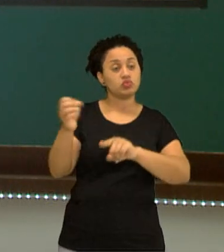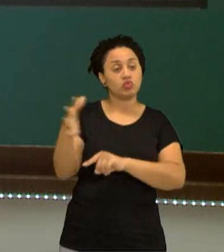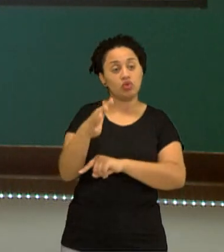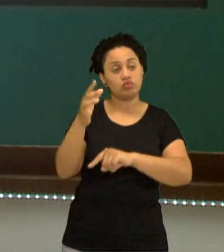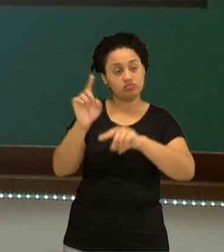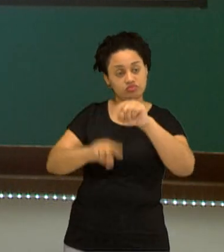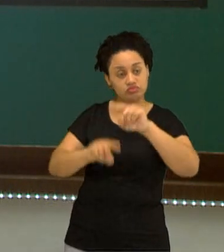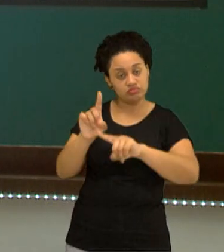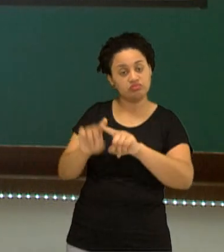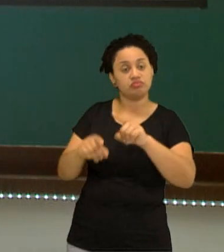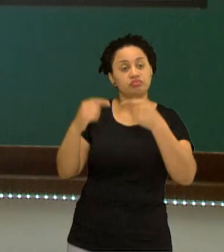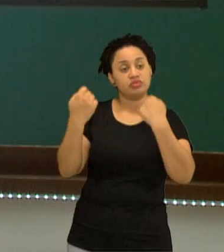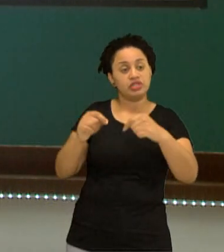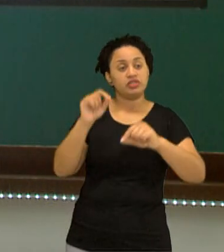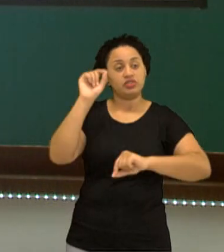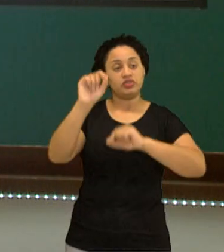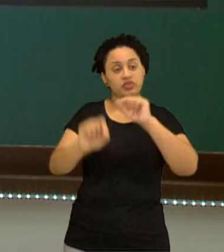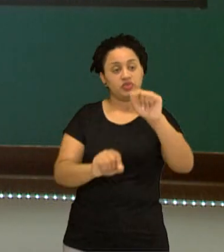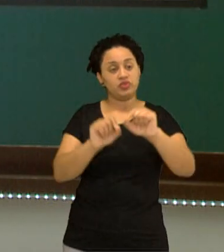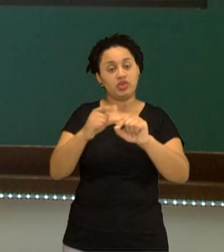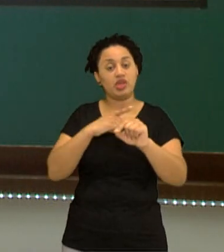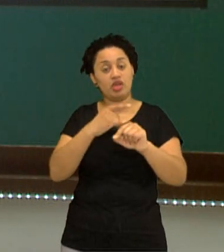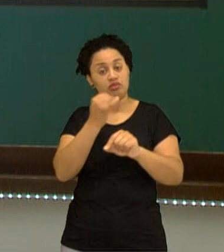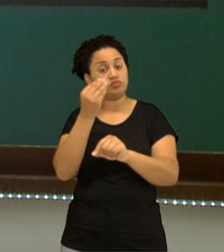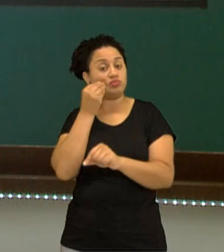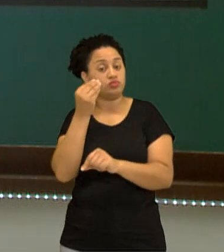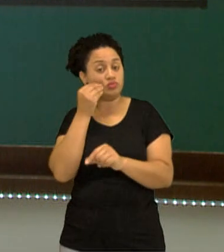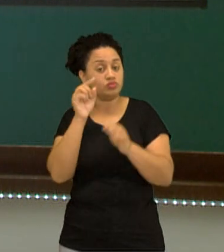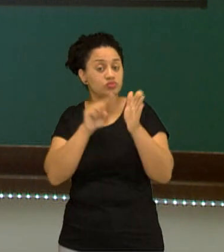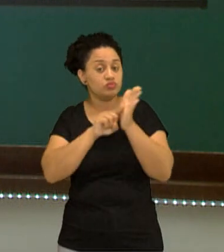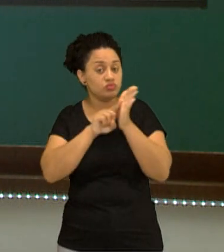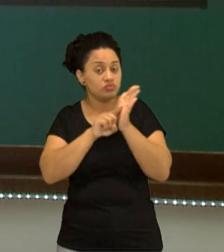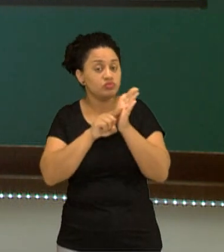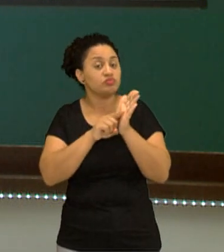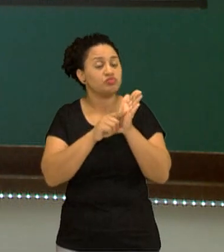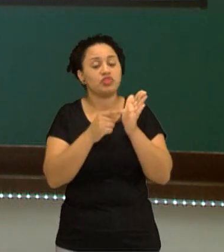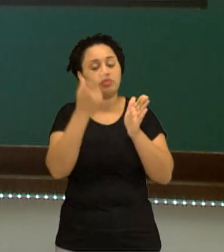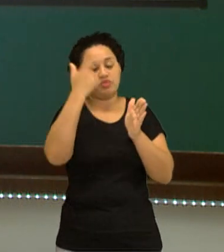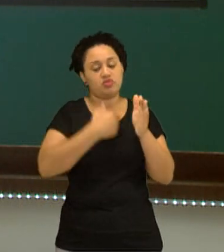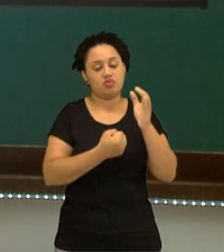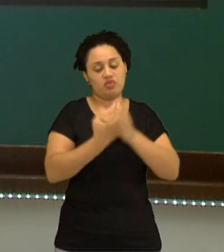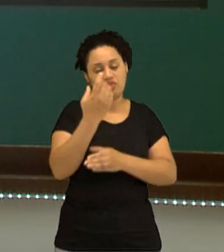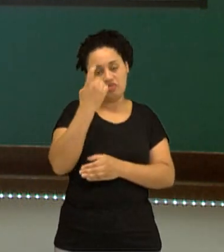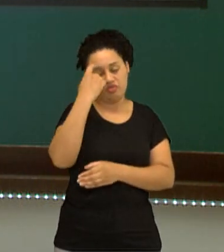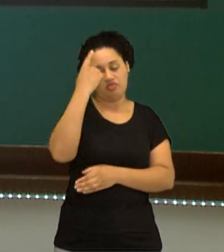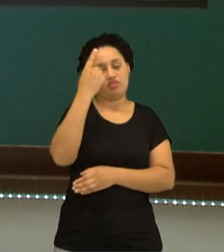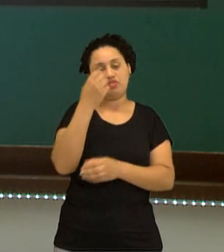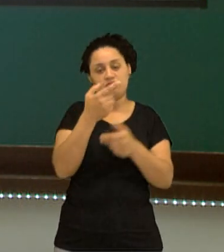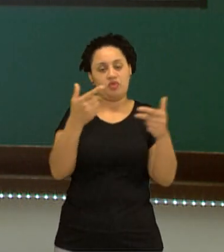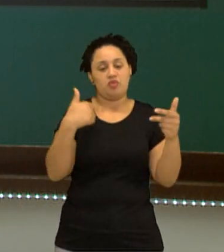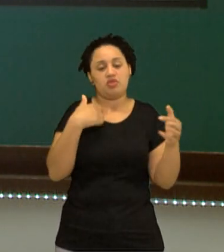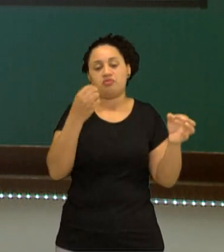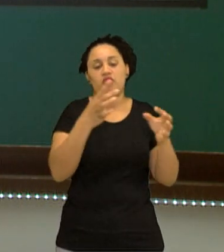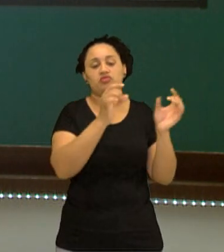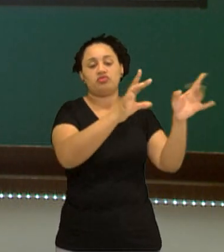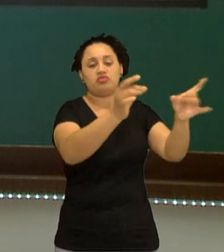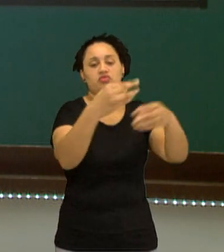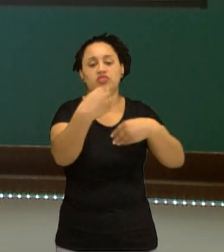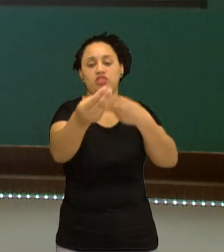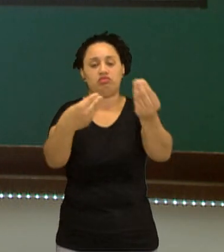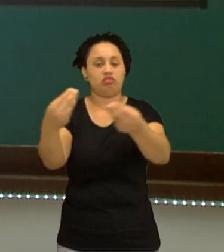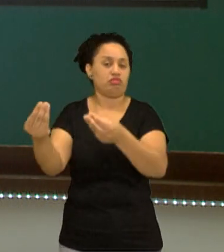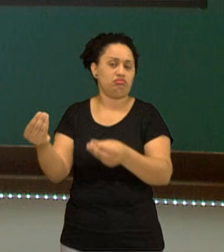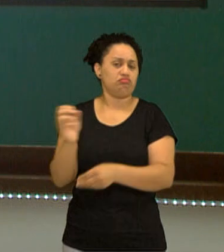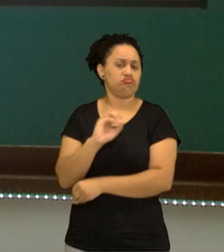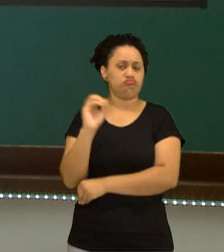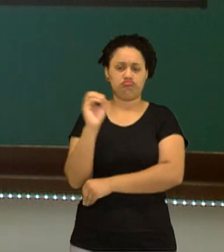materiais passam, então, por testes. O homem não produz, não fabrica nada e já vai distribuindo e vendendo